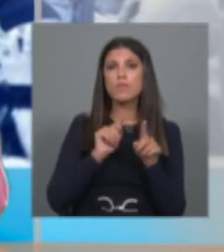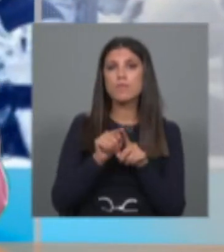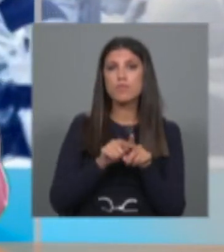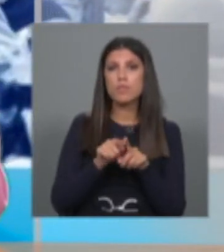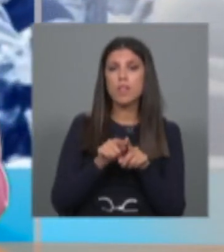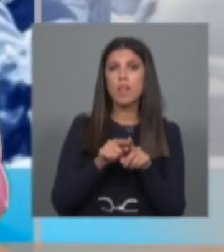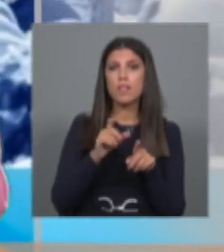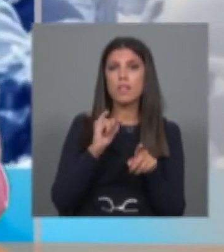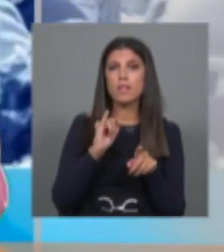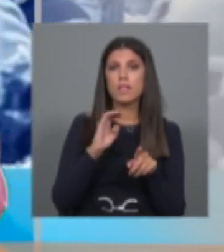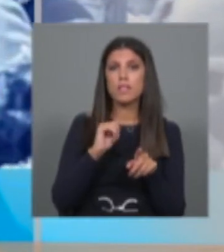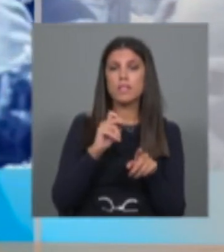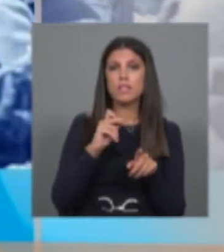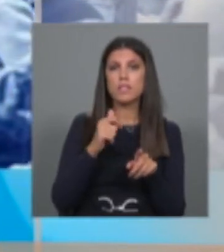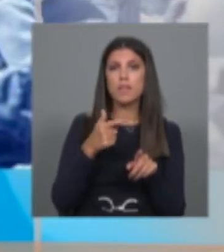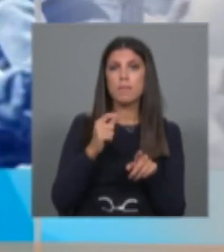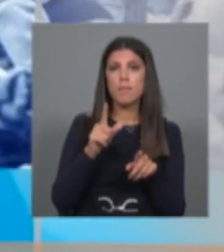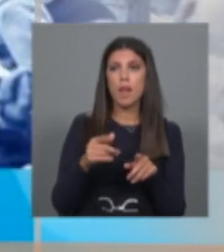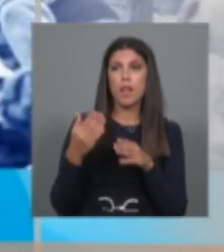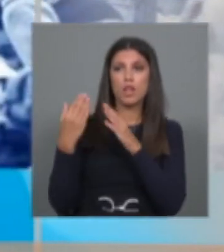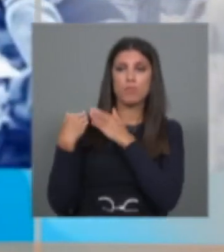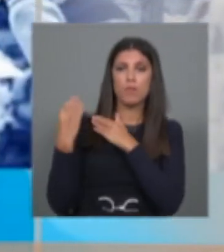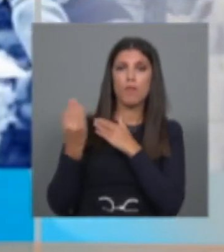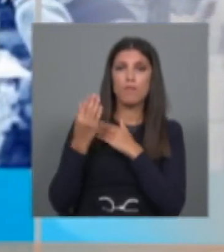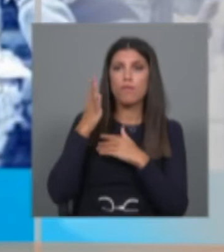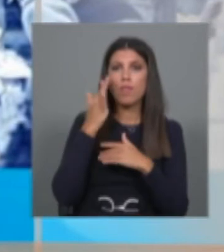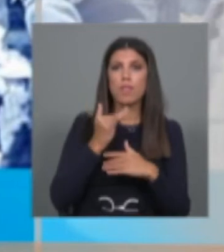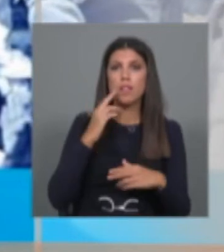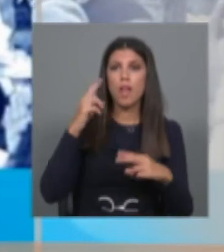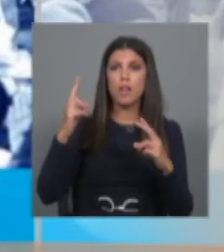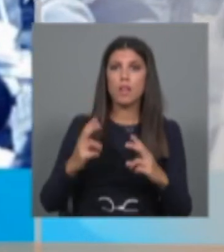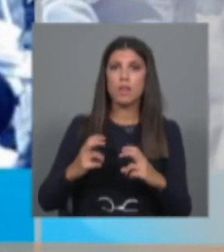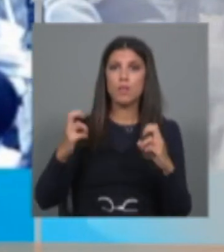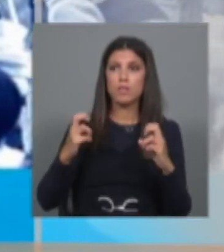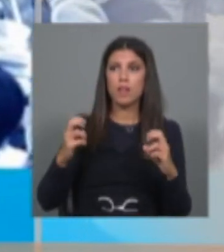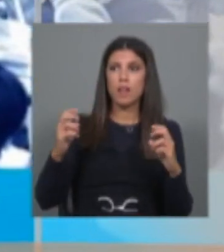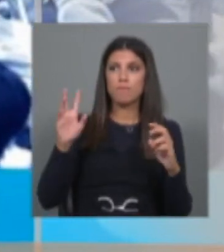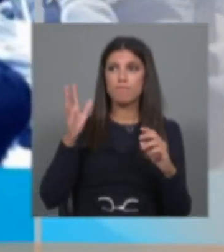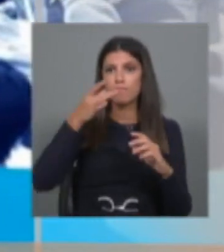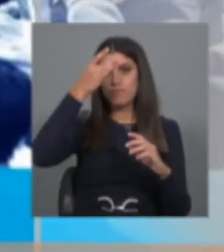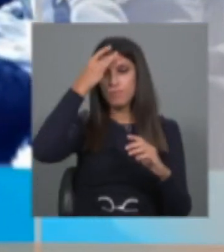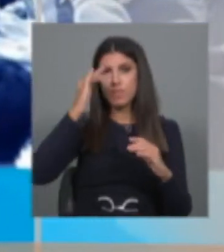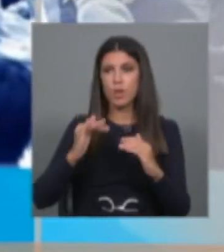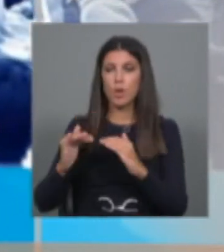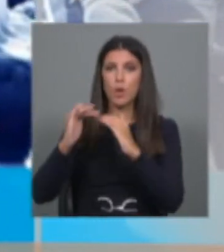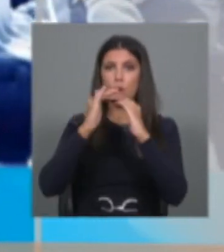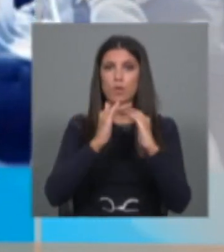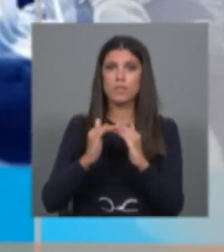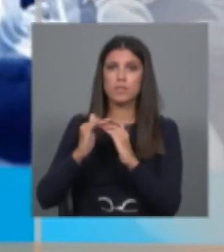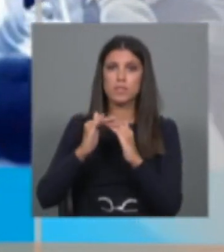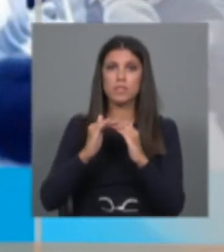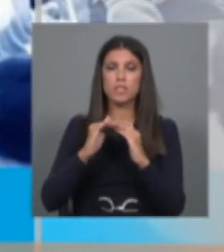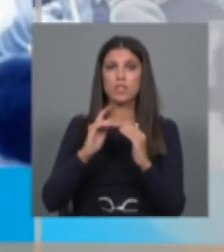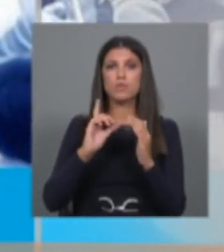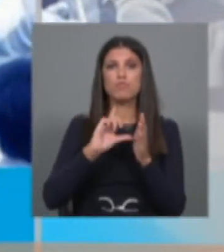ficou responsável por tentar encontrar um texto de consenso entre esses 5 projetos.